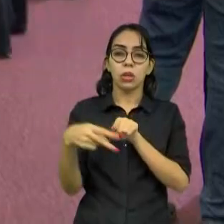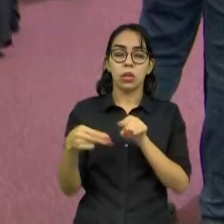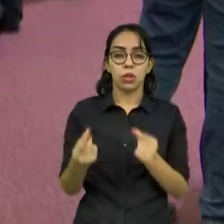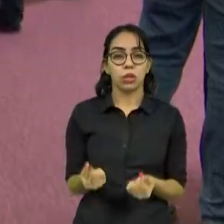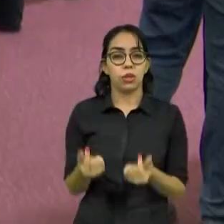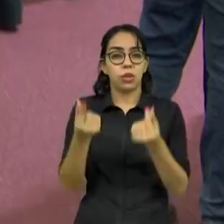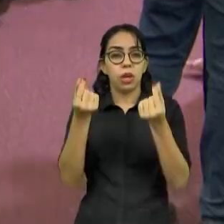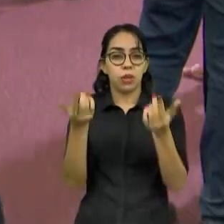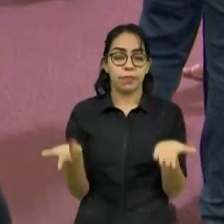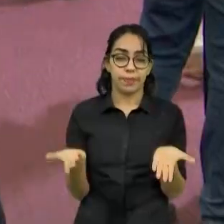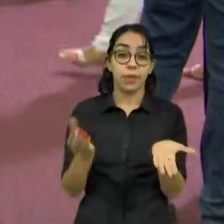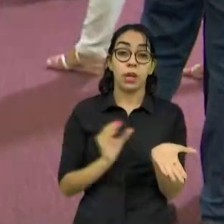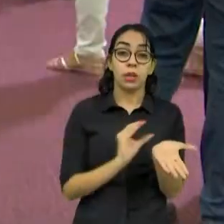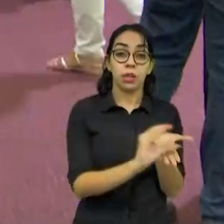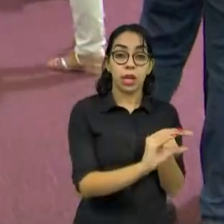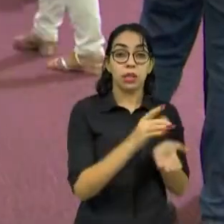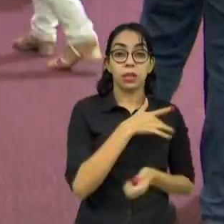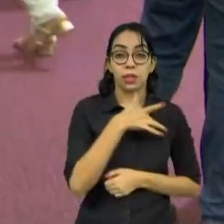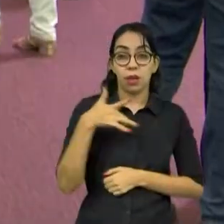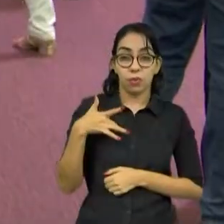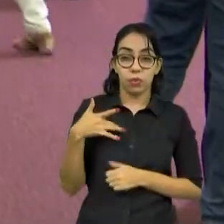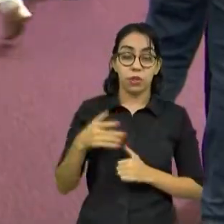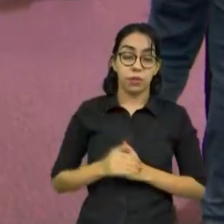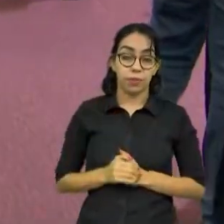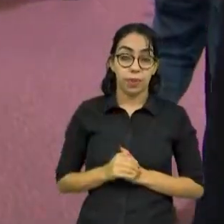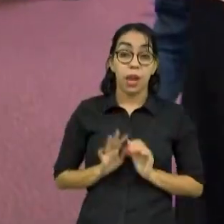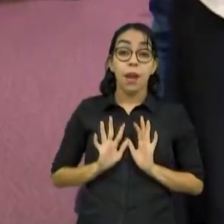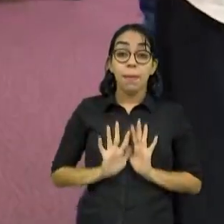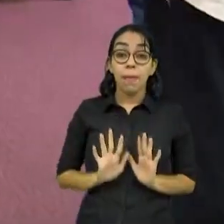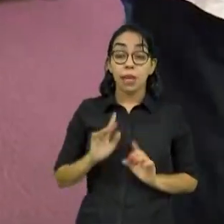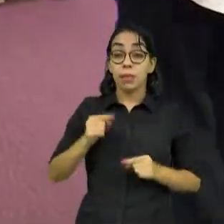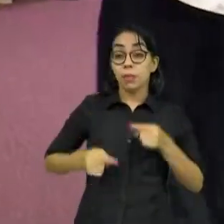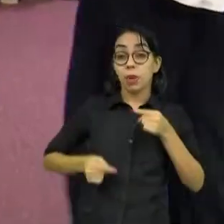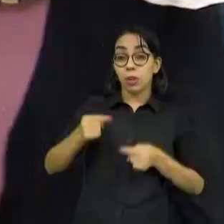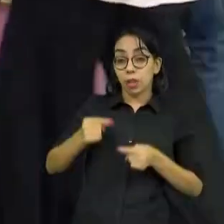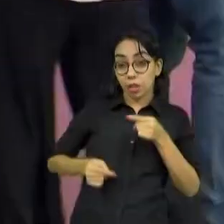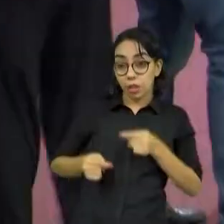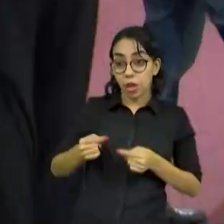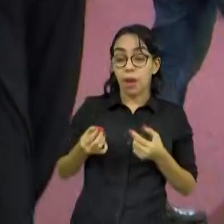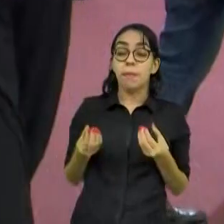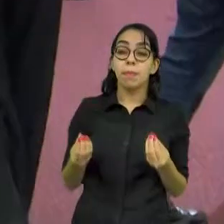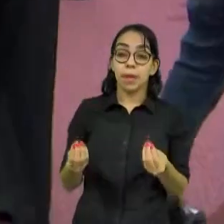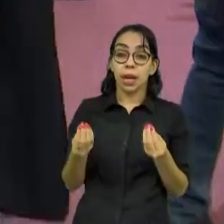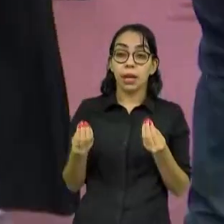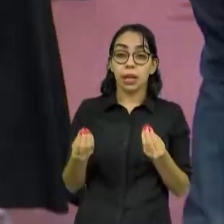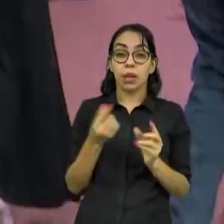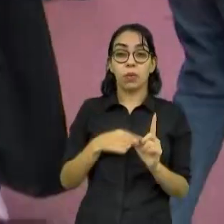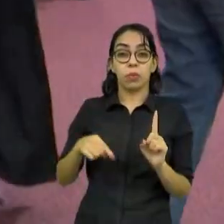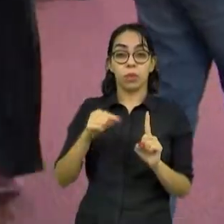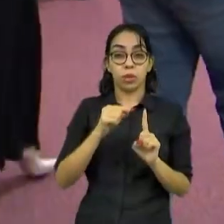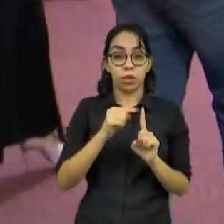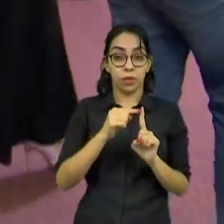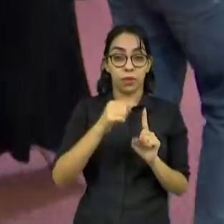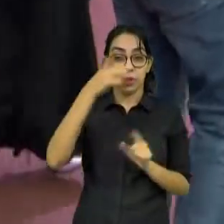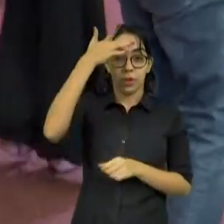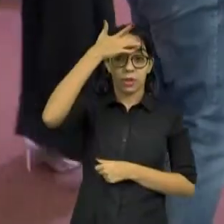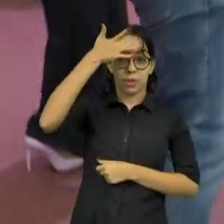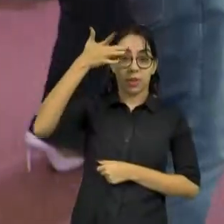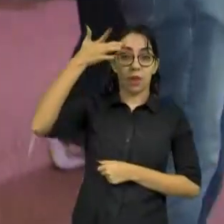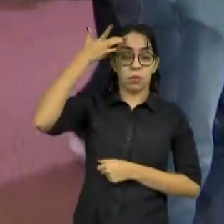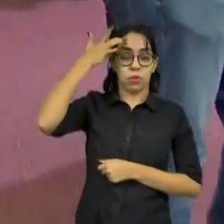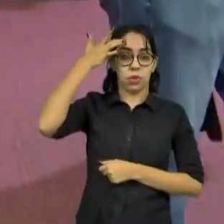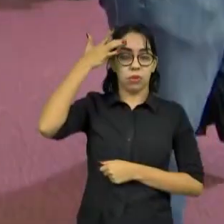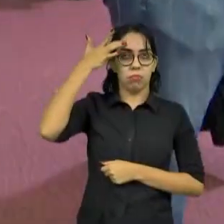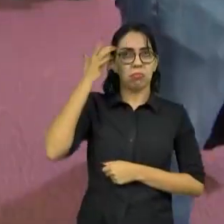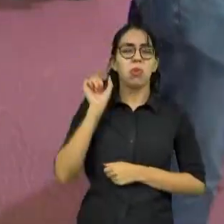preciso discutir com a comunidade que política de saúde mental nós queremos para os nossos munícipes. Que política de saúde mental,